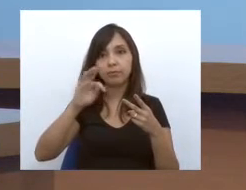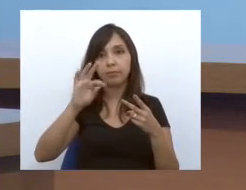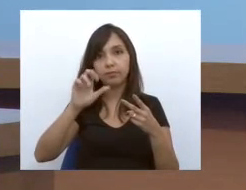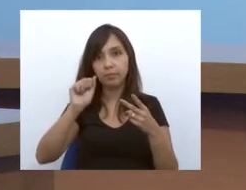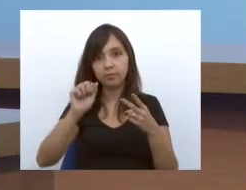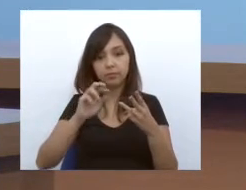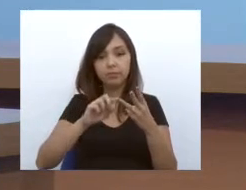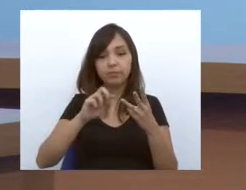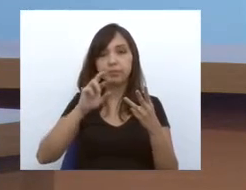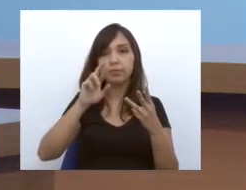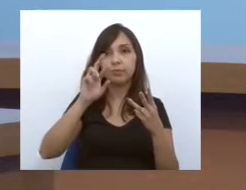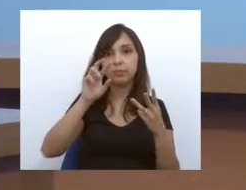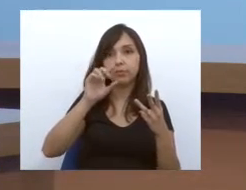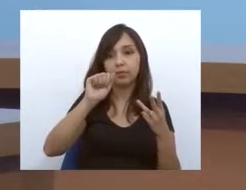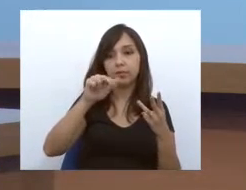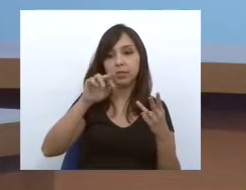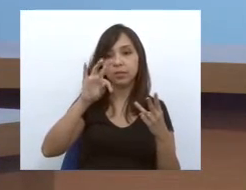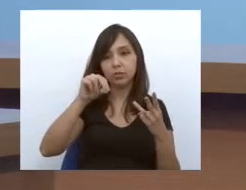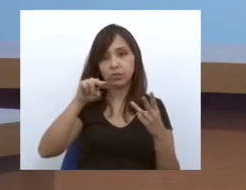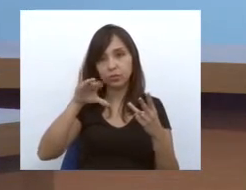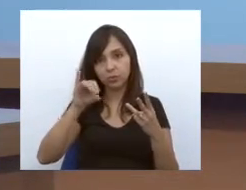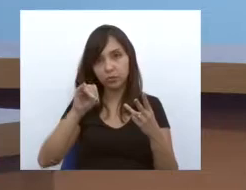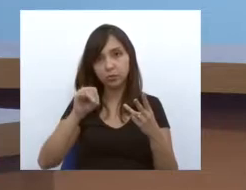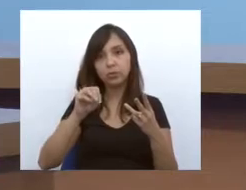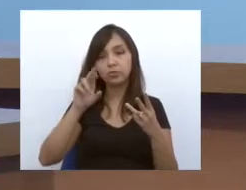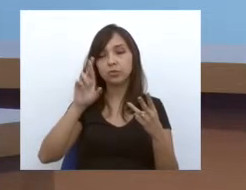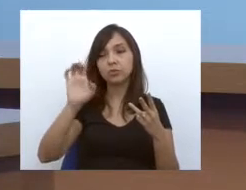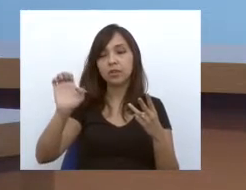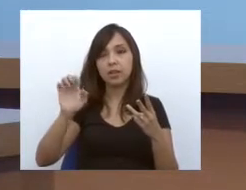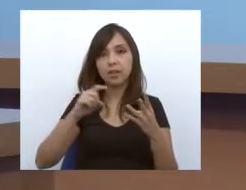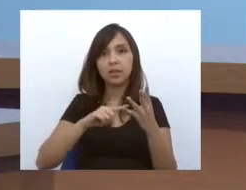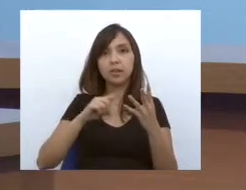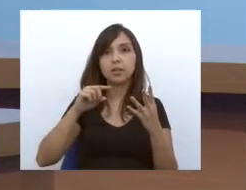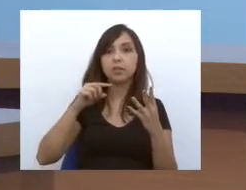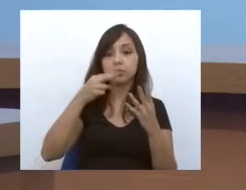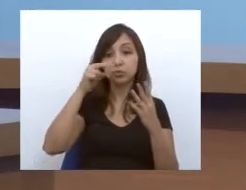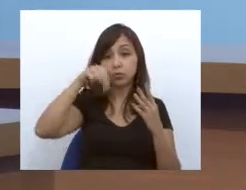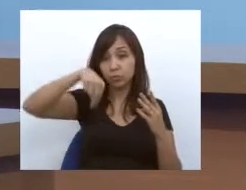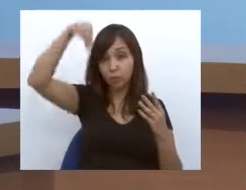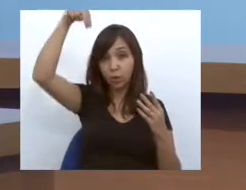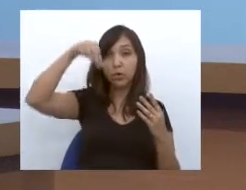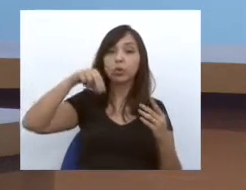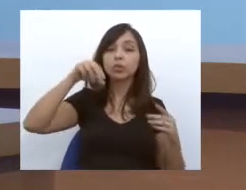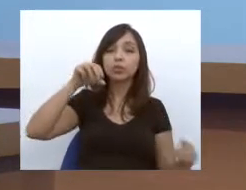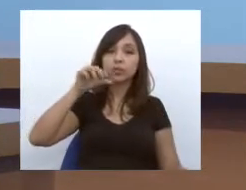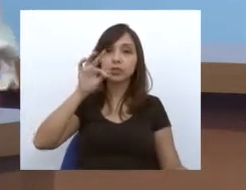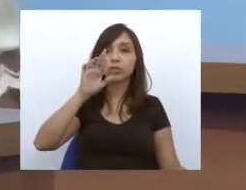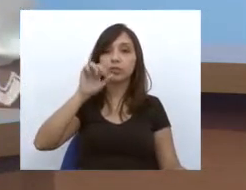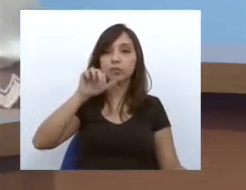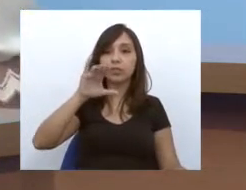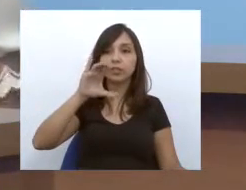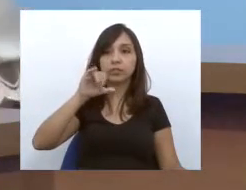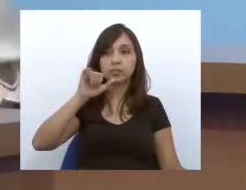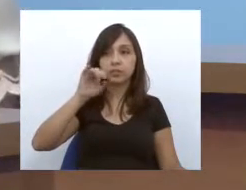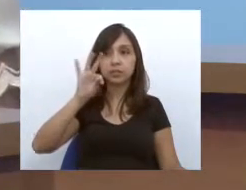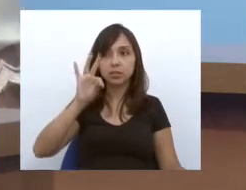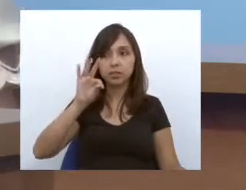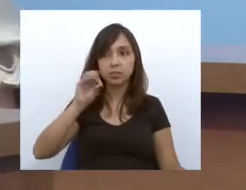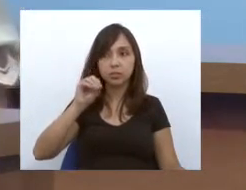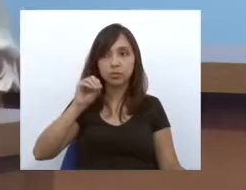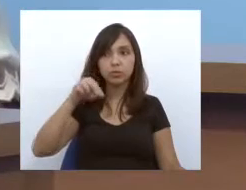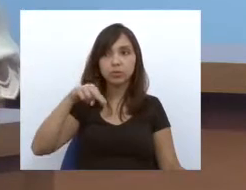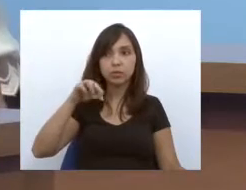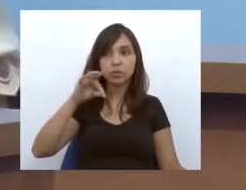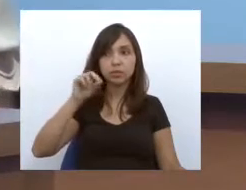Rico, Antônio de Ré, na diretoria sul. E da norte, o Francisco Antunes, inclusive, no